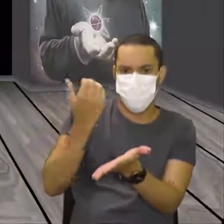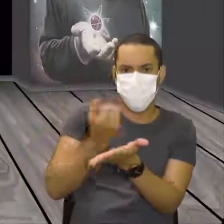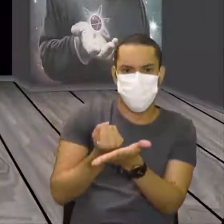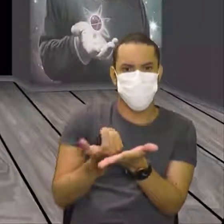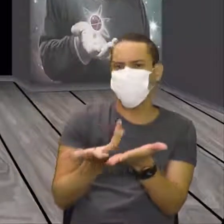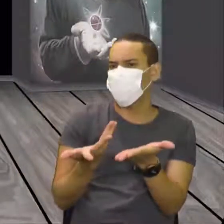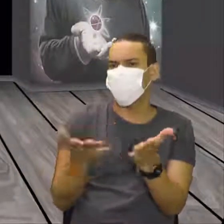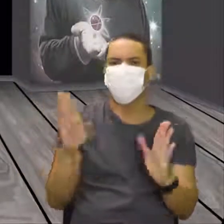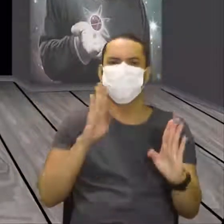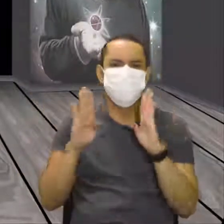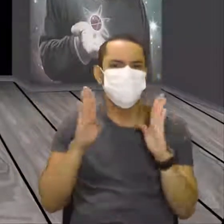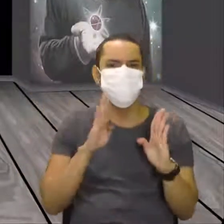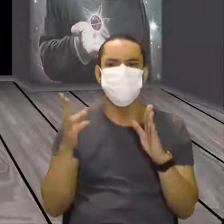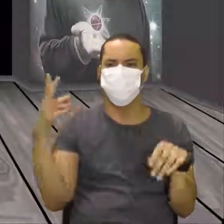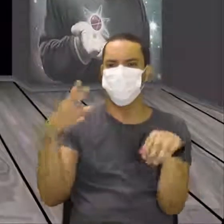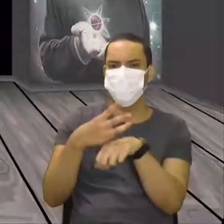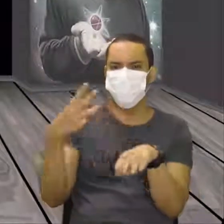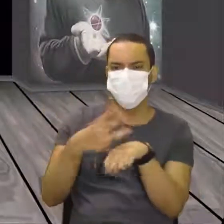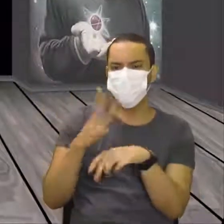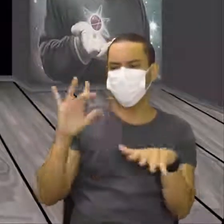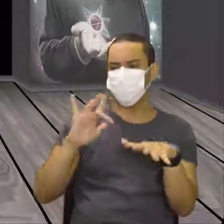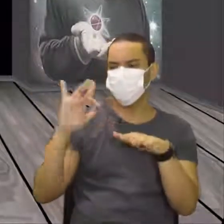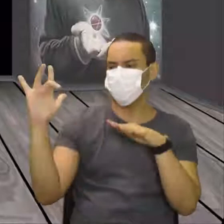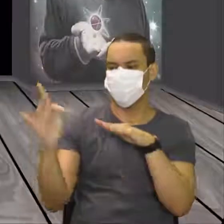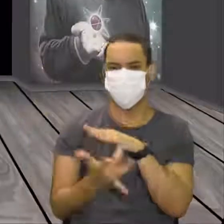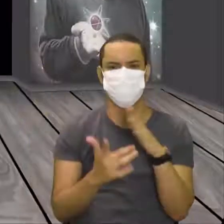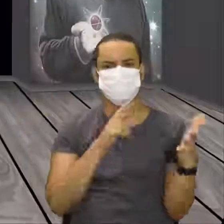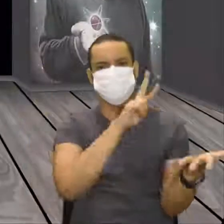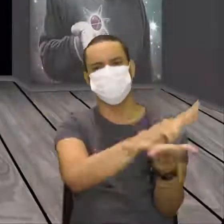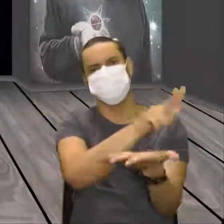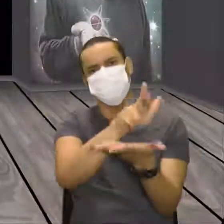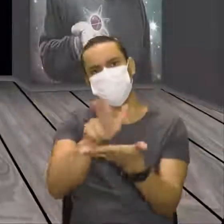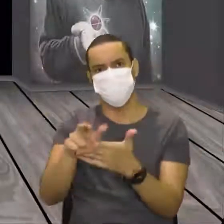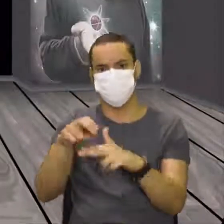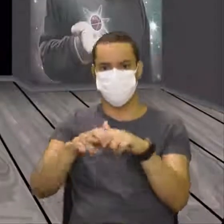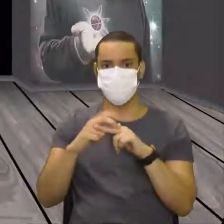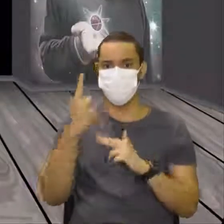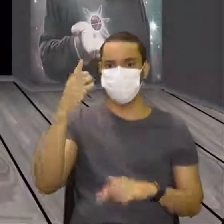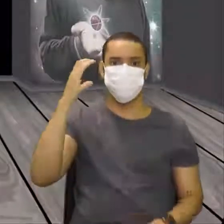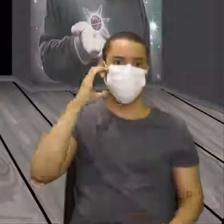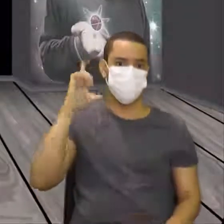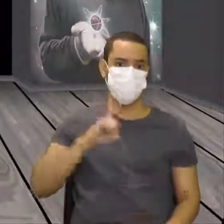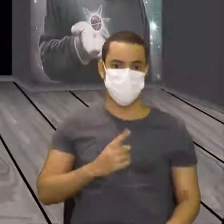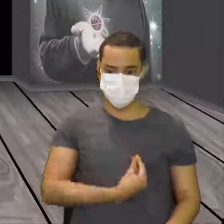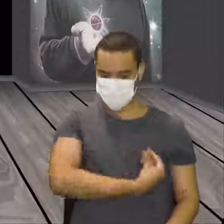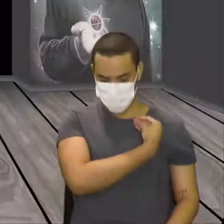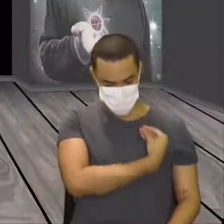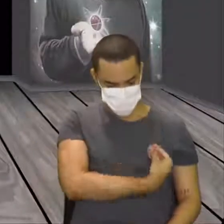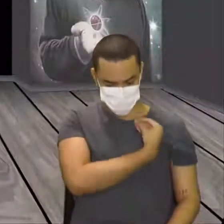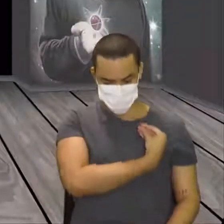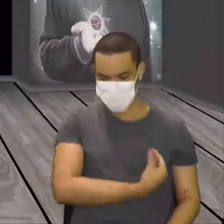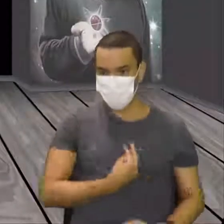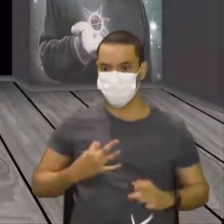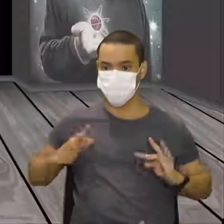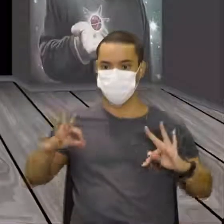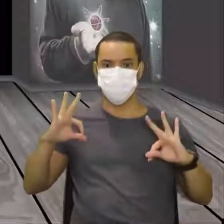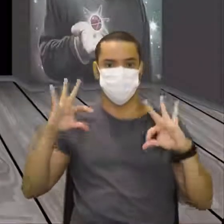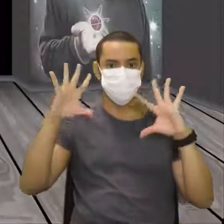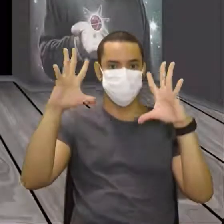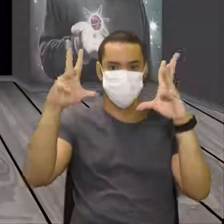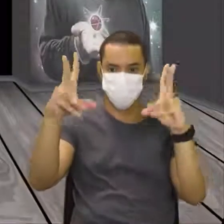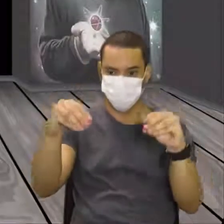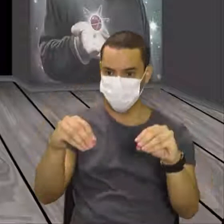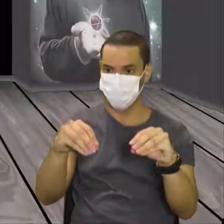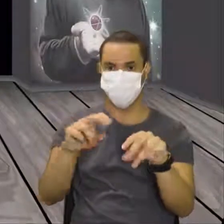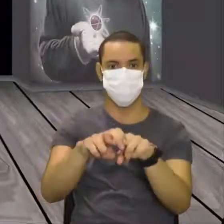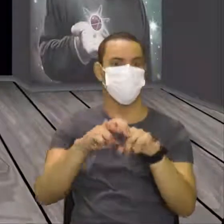aplicativos em redes sociais também. Então, no telefone você leva basicamente toda a sua vida, né? Então, ele é dispensável aí para o